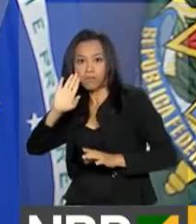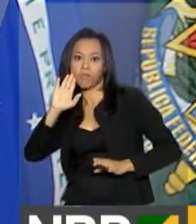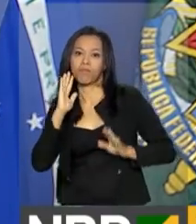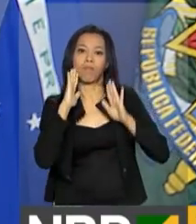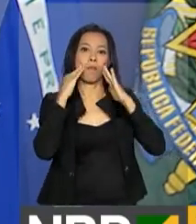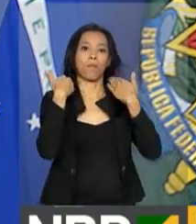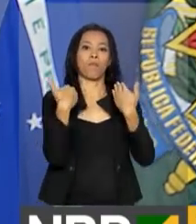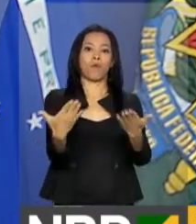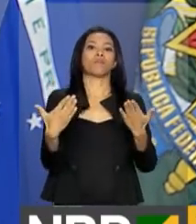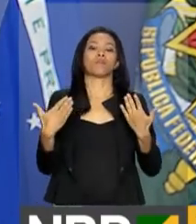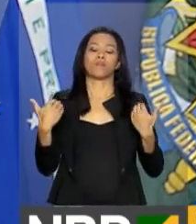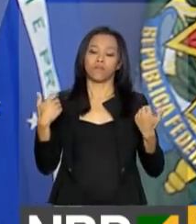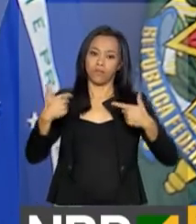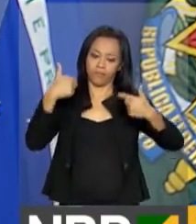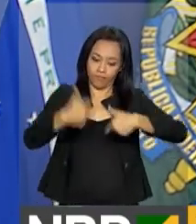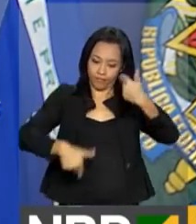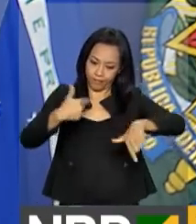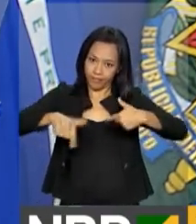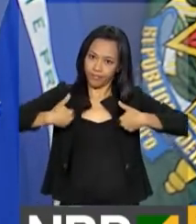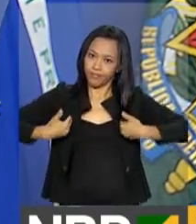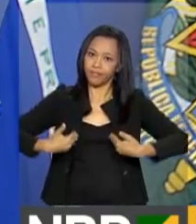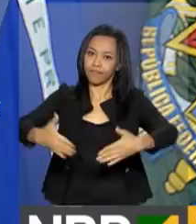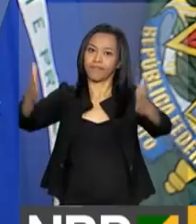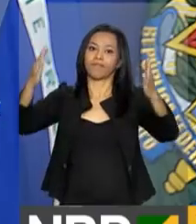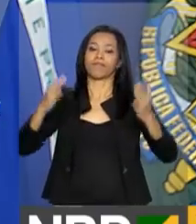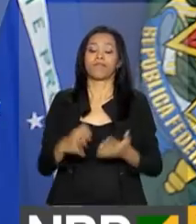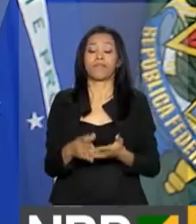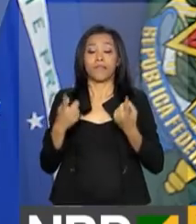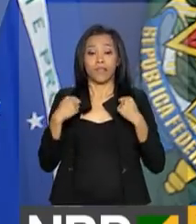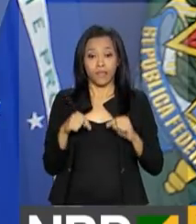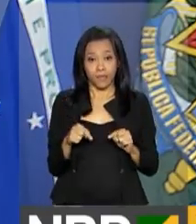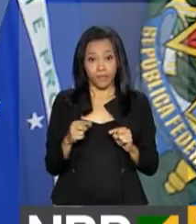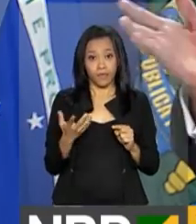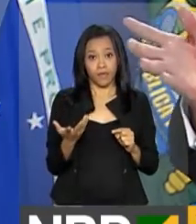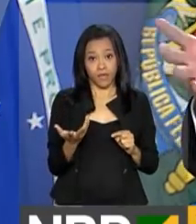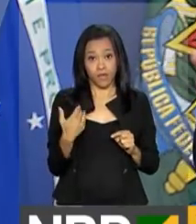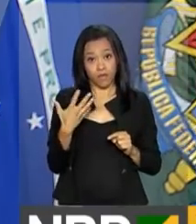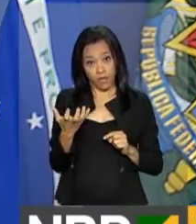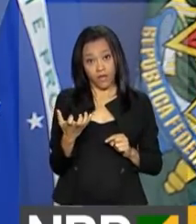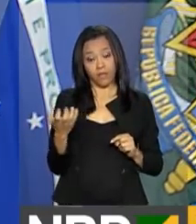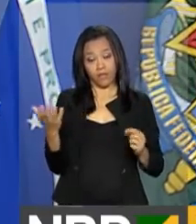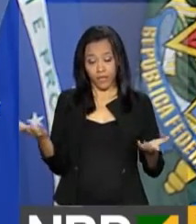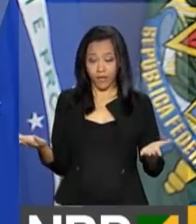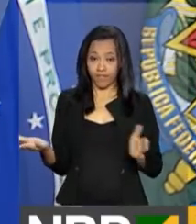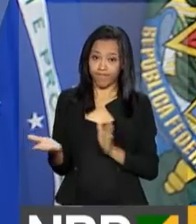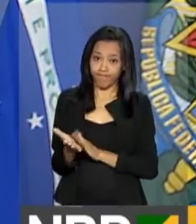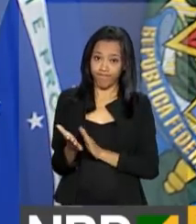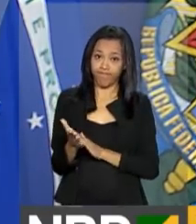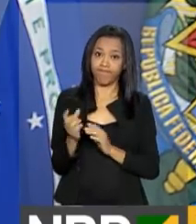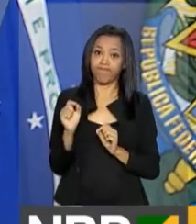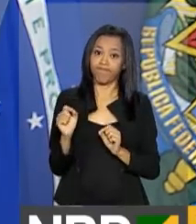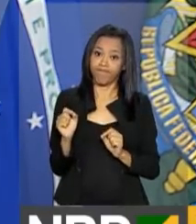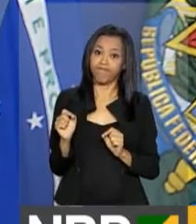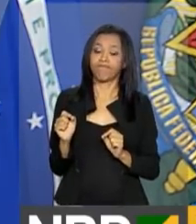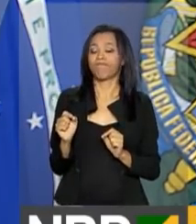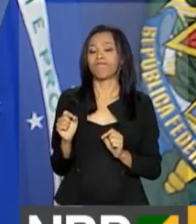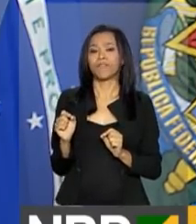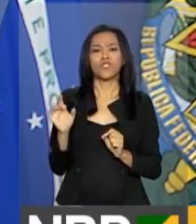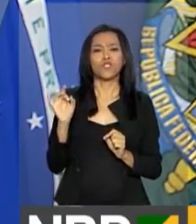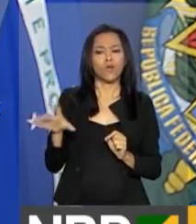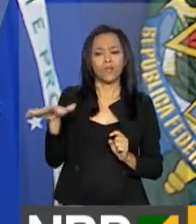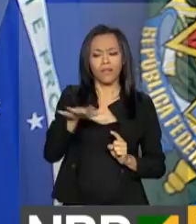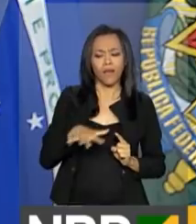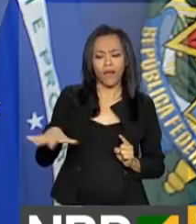devo registrar salientar e até ao terceiro o fato de que só na área de